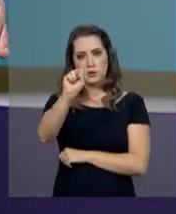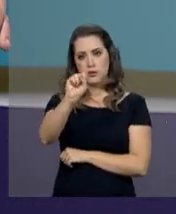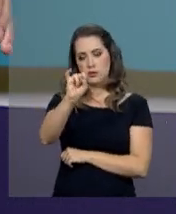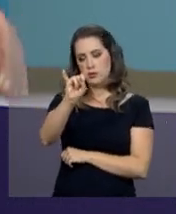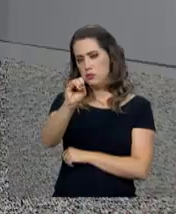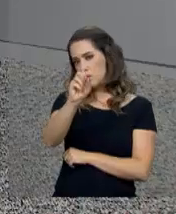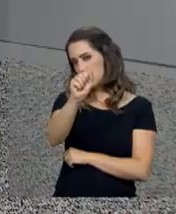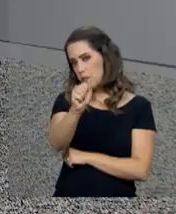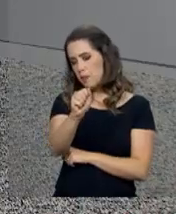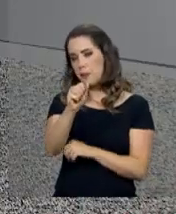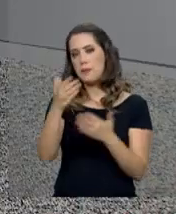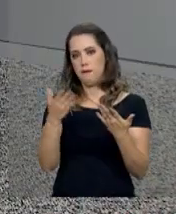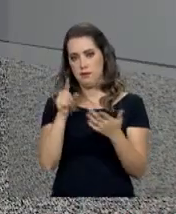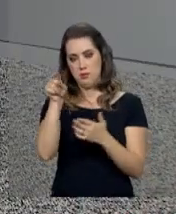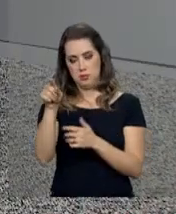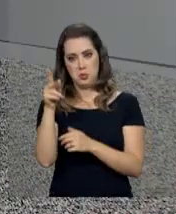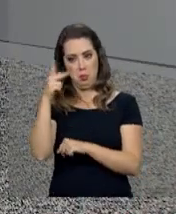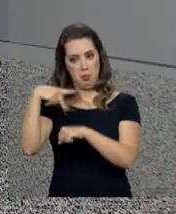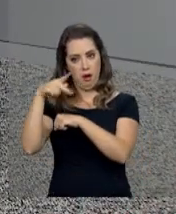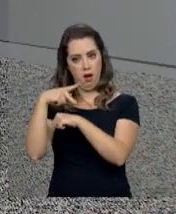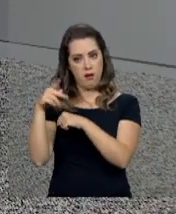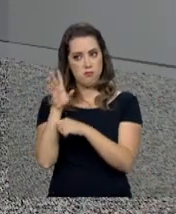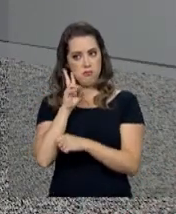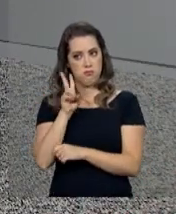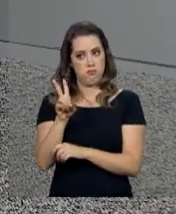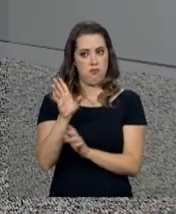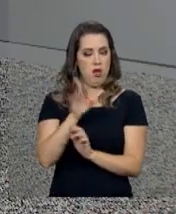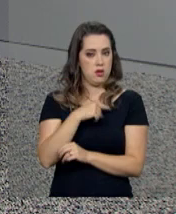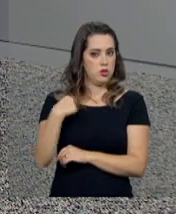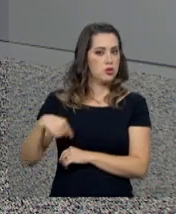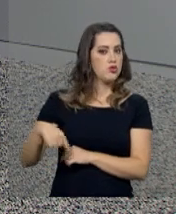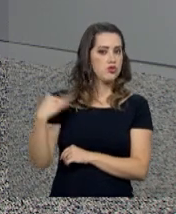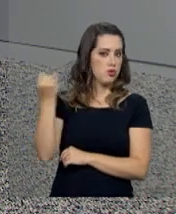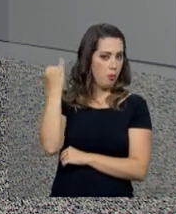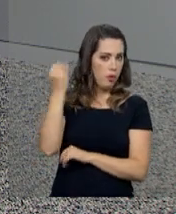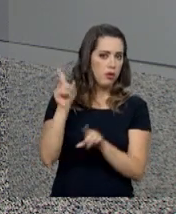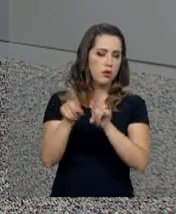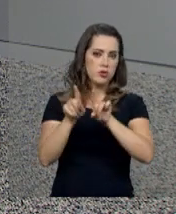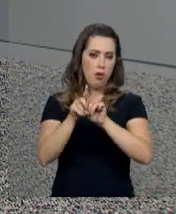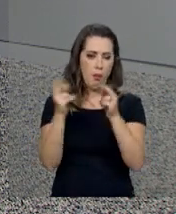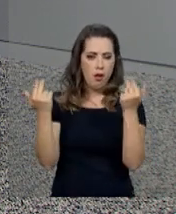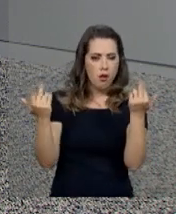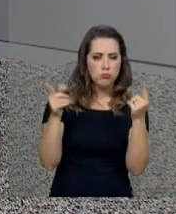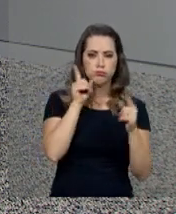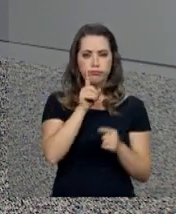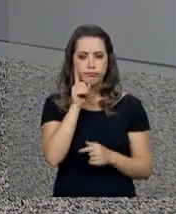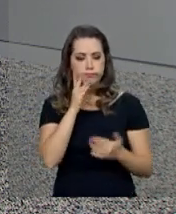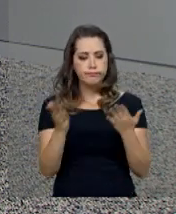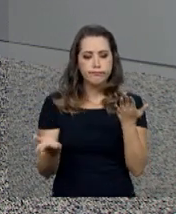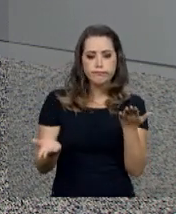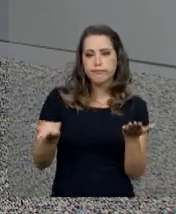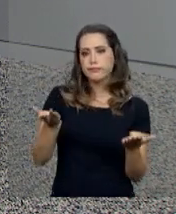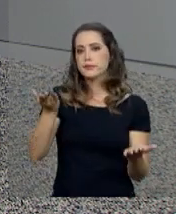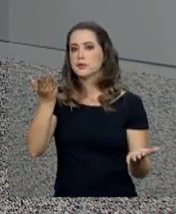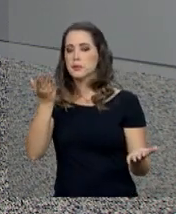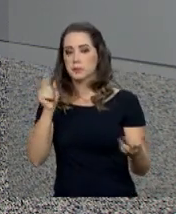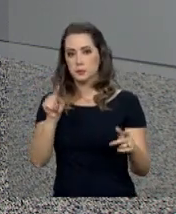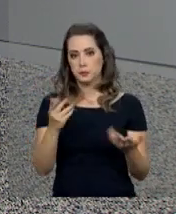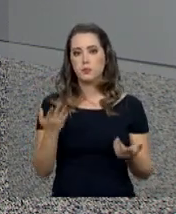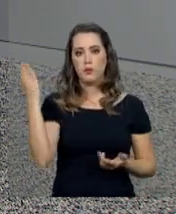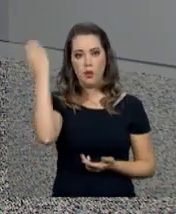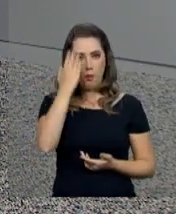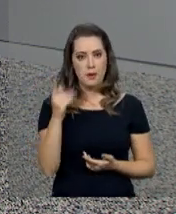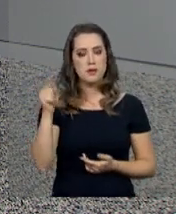no brasil reafirmou que a democracia no brasil é uma democracia vibrante que as instituições elas são